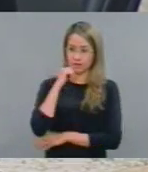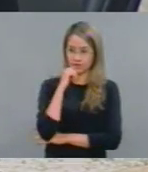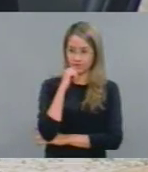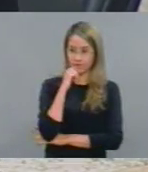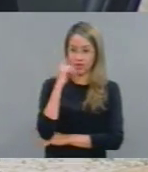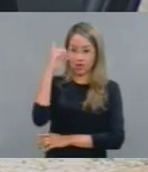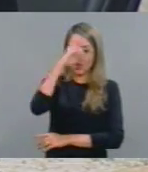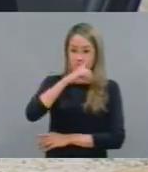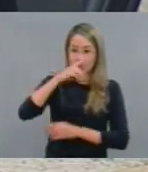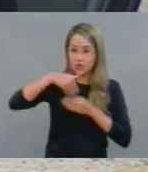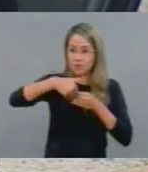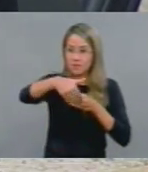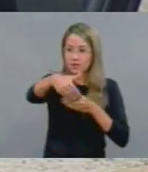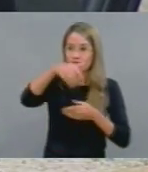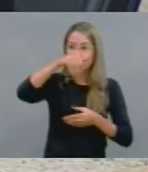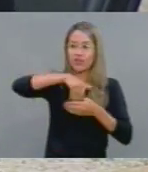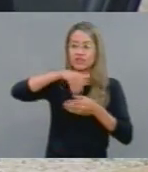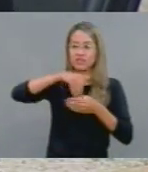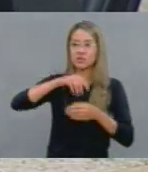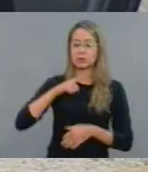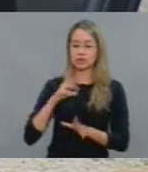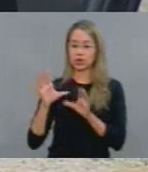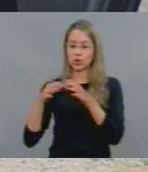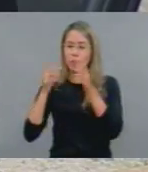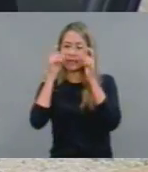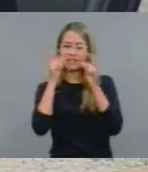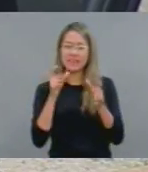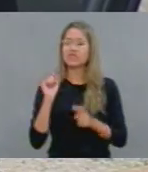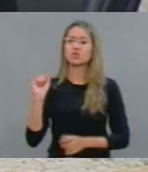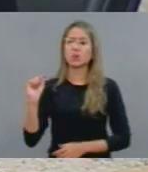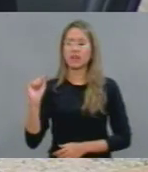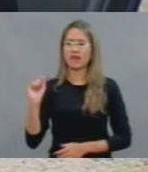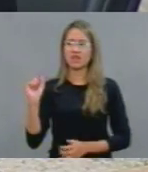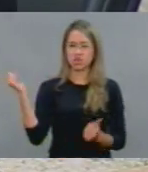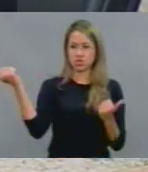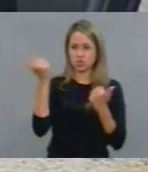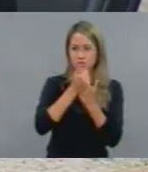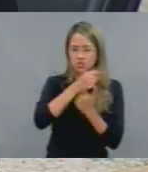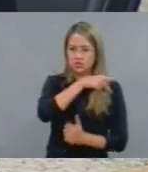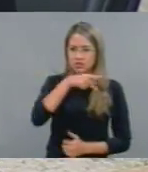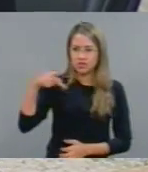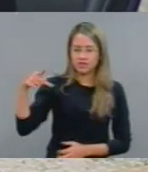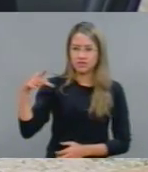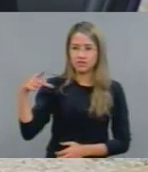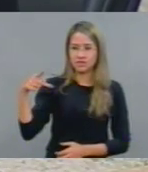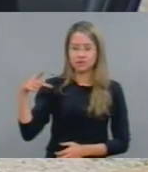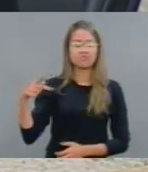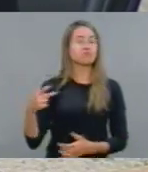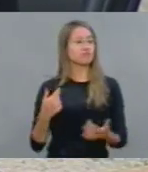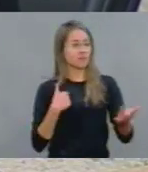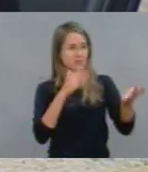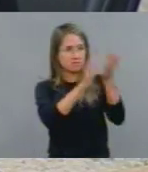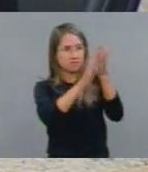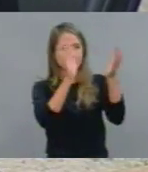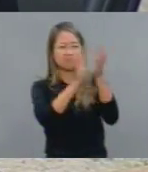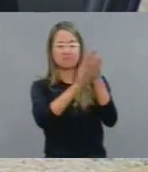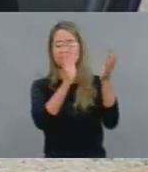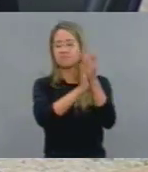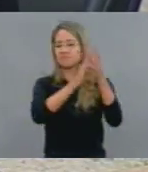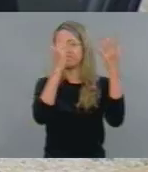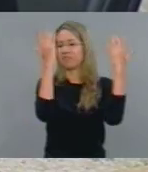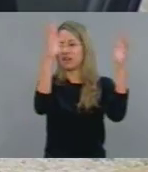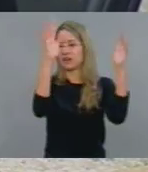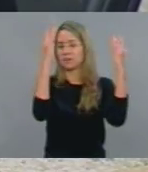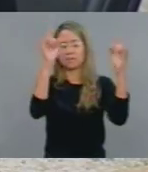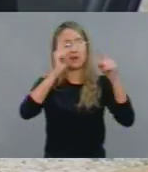amanhã. Portanto, a minha palavra aqui hoje é para lhe parabenizar, certo? Porque eu admiro, de fato, quando você vai à tribuna, e mesmo sendo